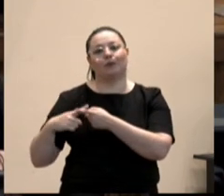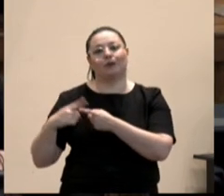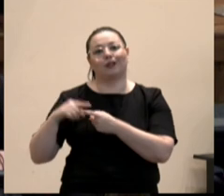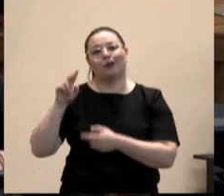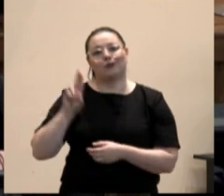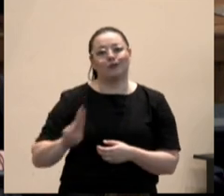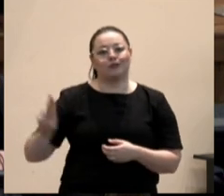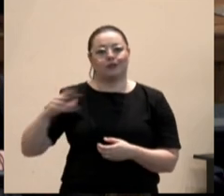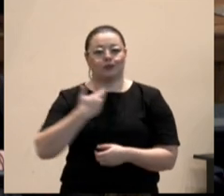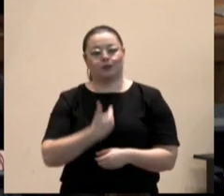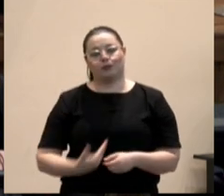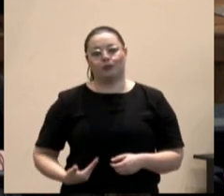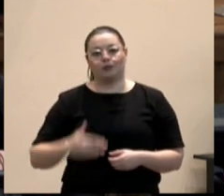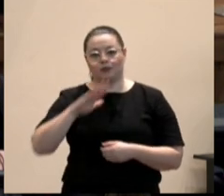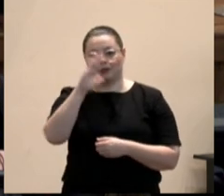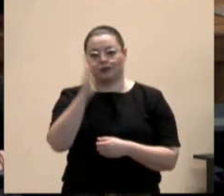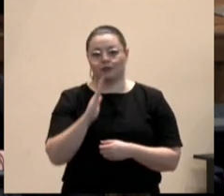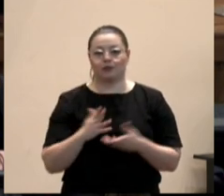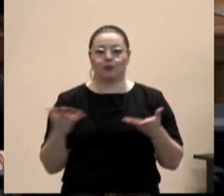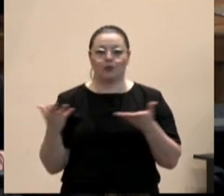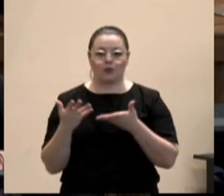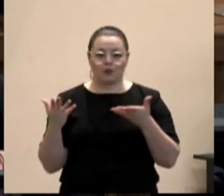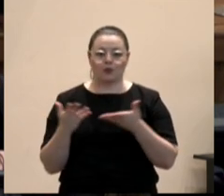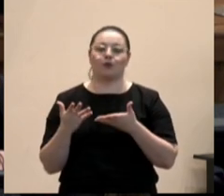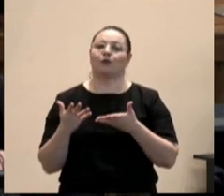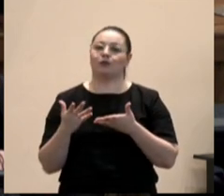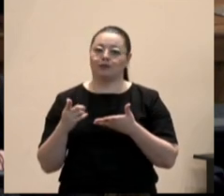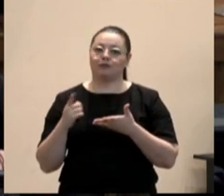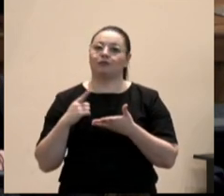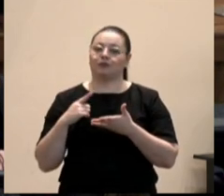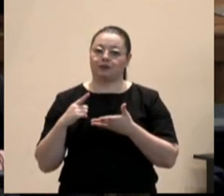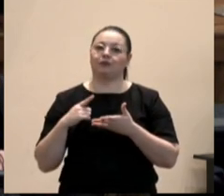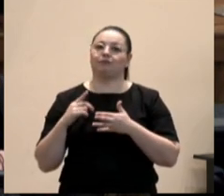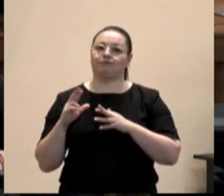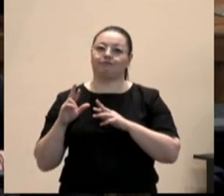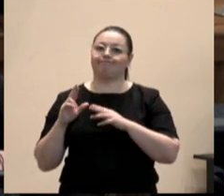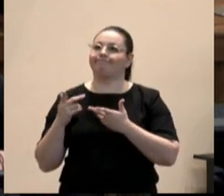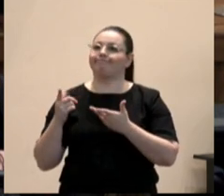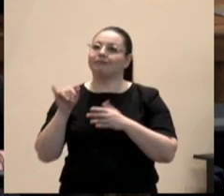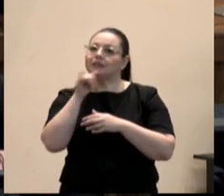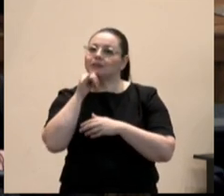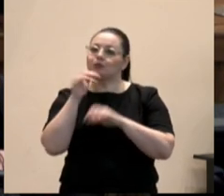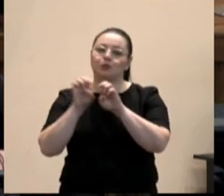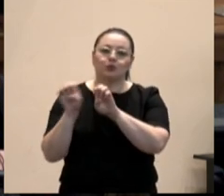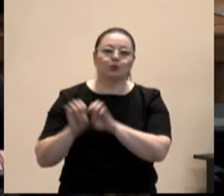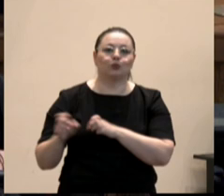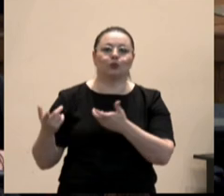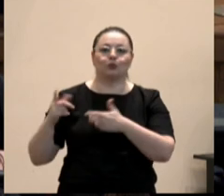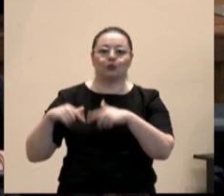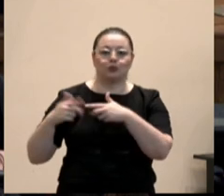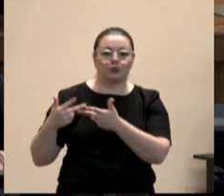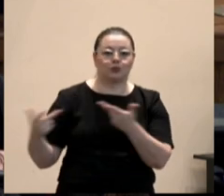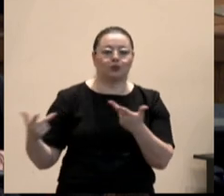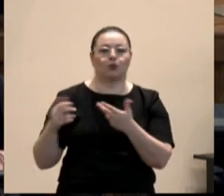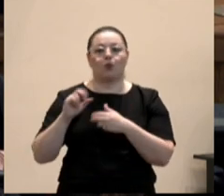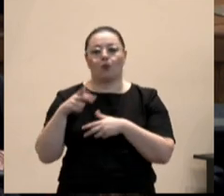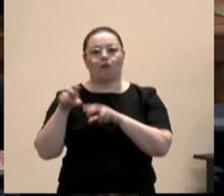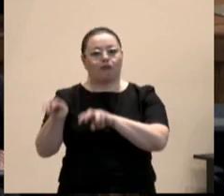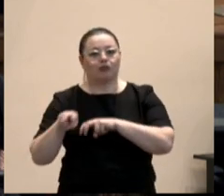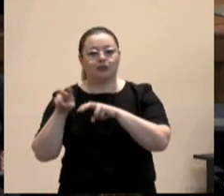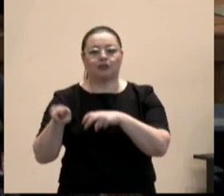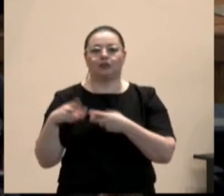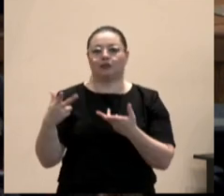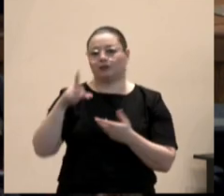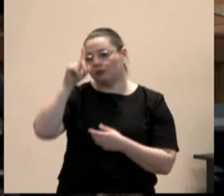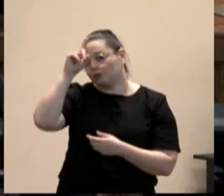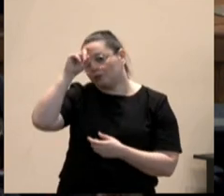universidades públicas brasileiras são muito especiais no contexto brasileiro. Equipamentos culturais, né? Fazendas,